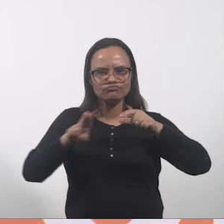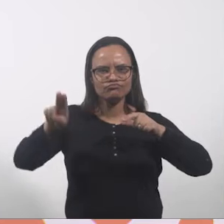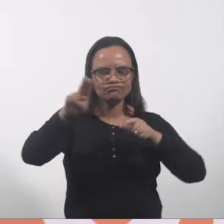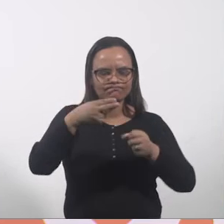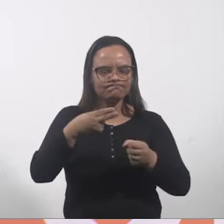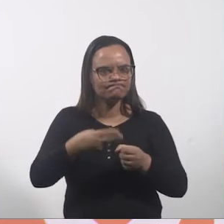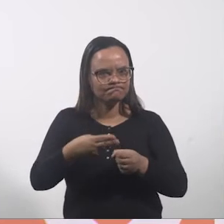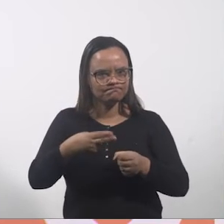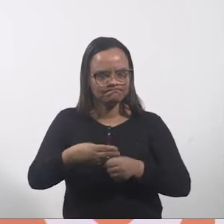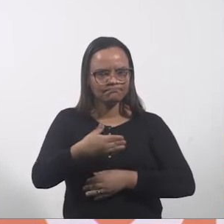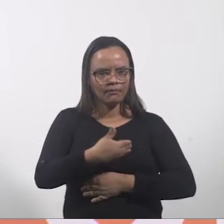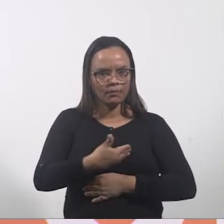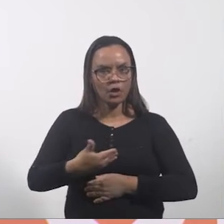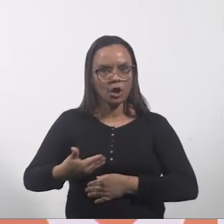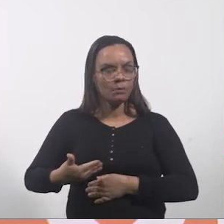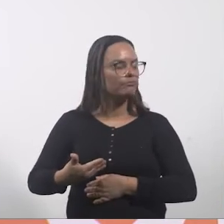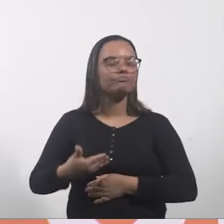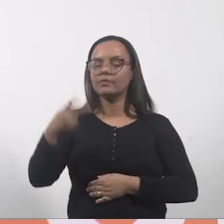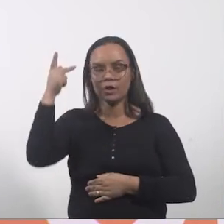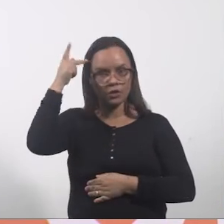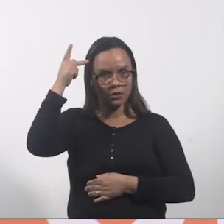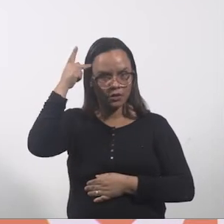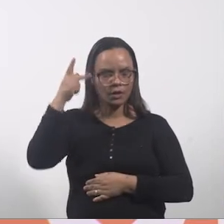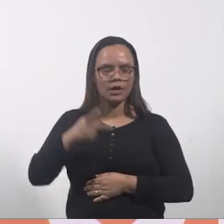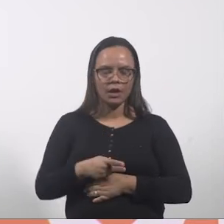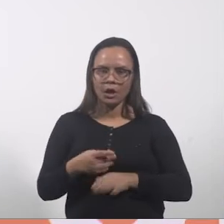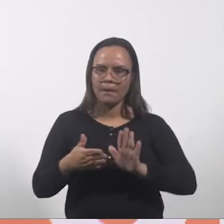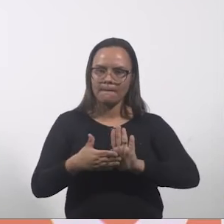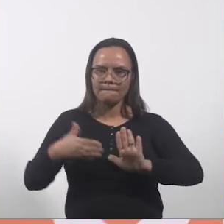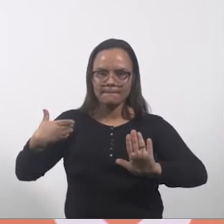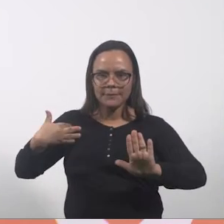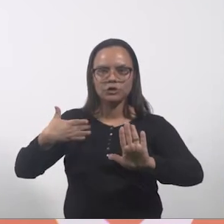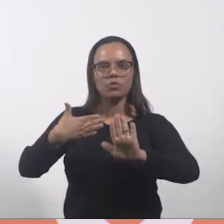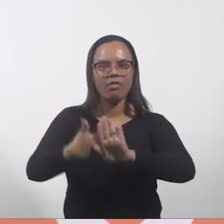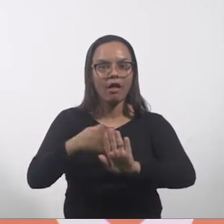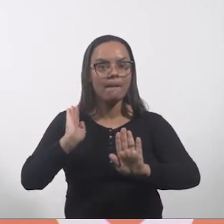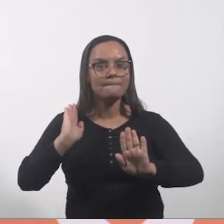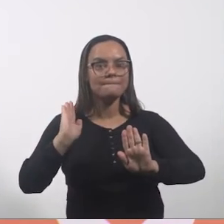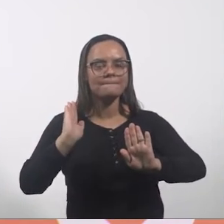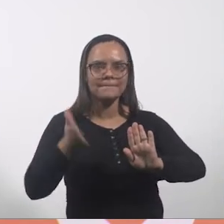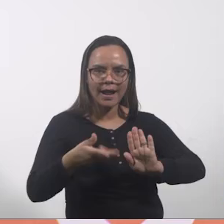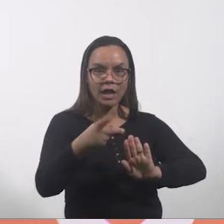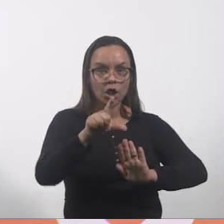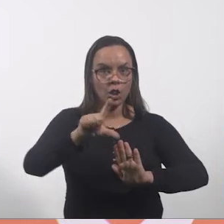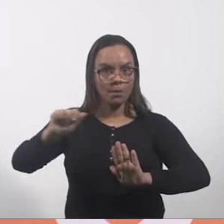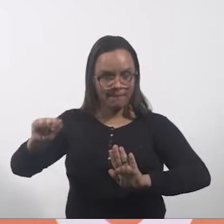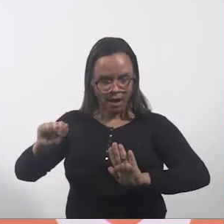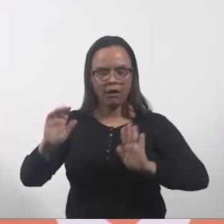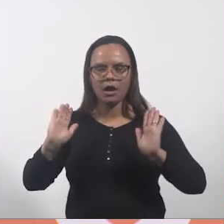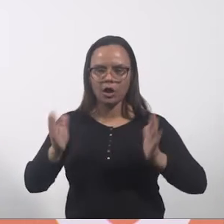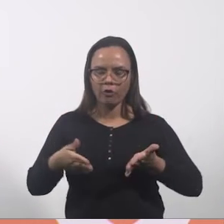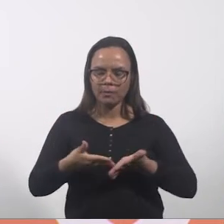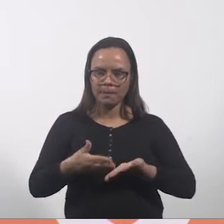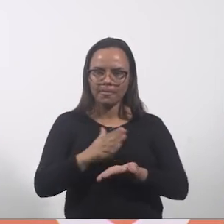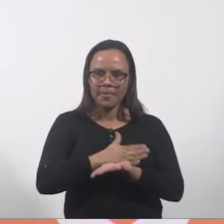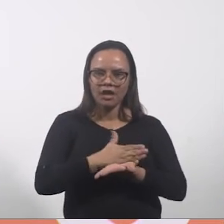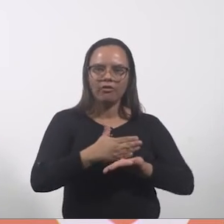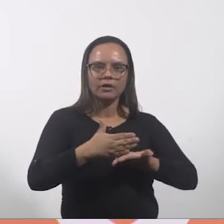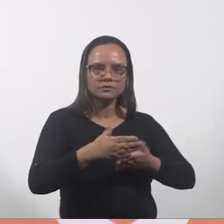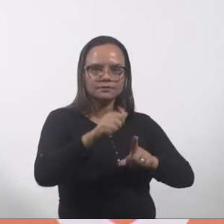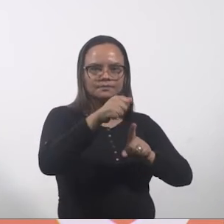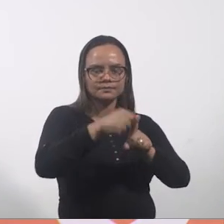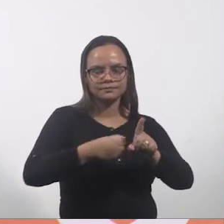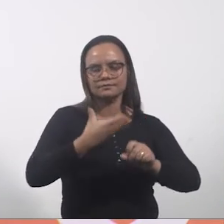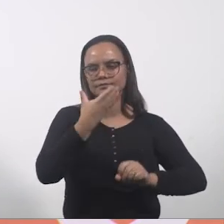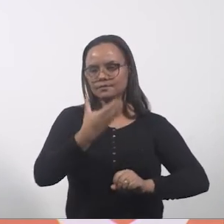Paulo, devendo fazer, até com as projeções que a doutora Paula aqui já colocou em relação a esses indicadores, para o início do mês